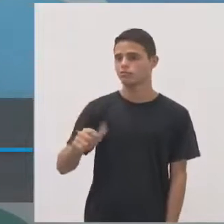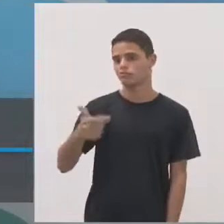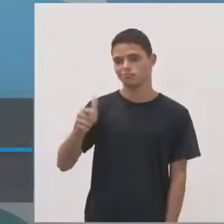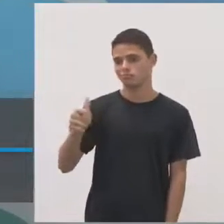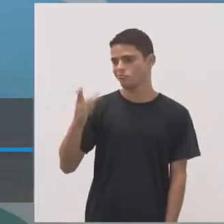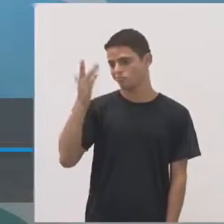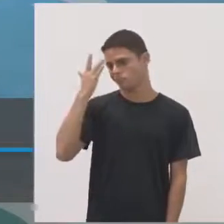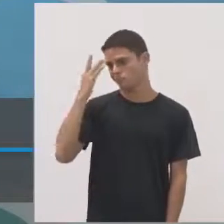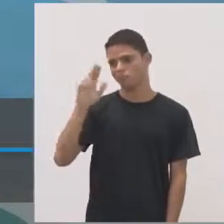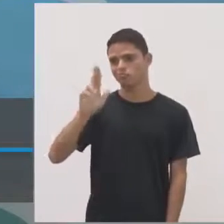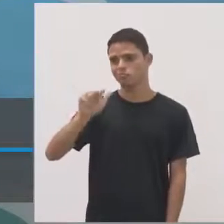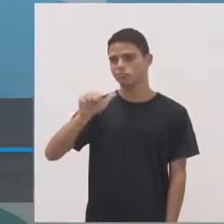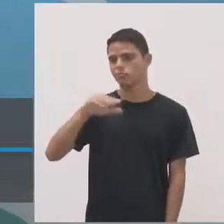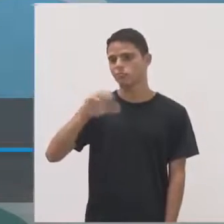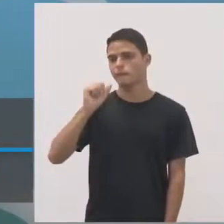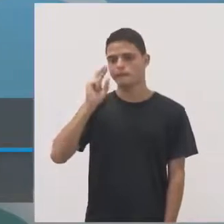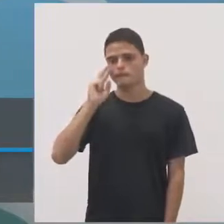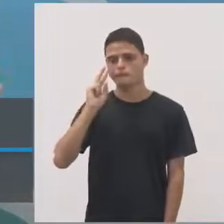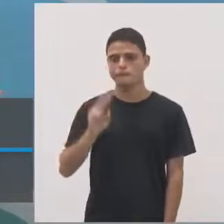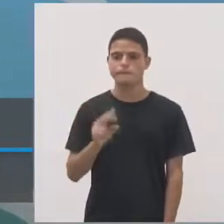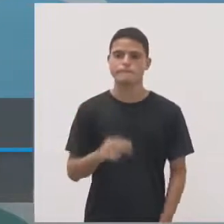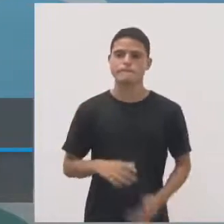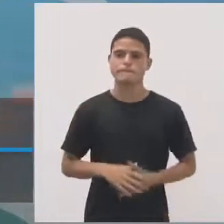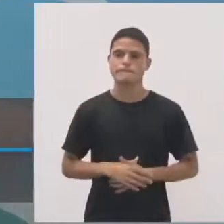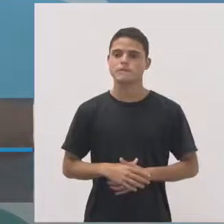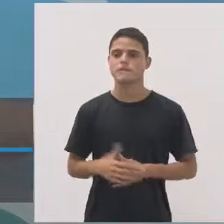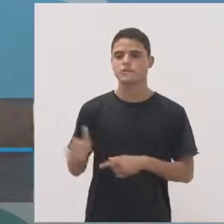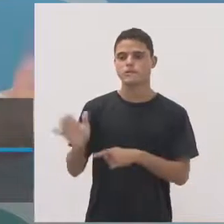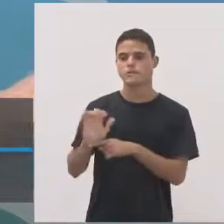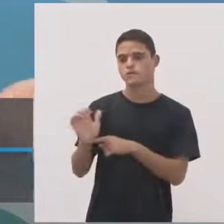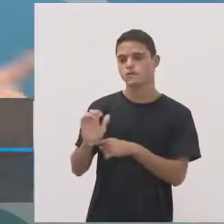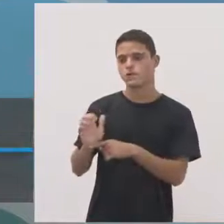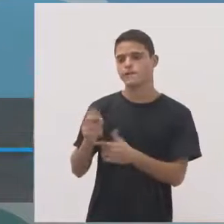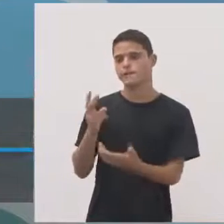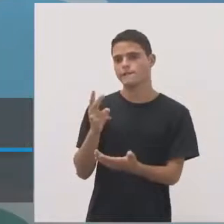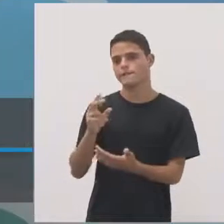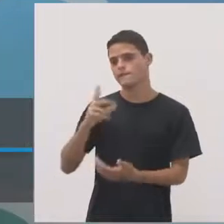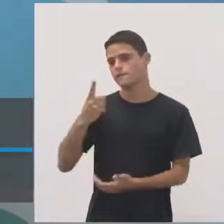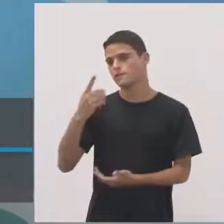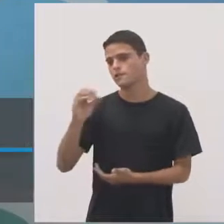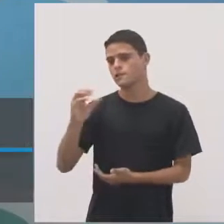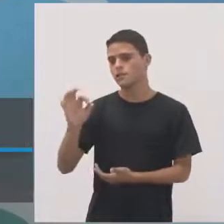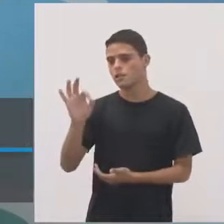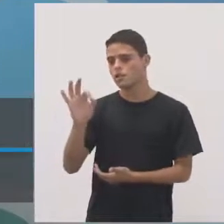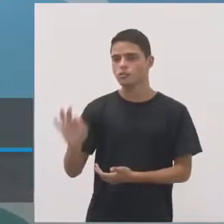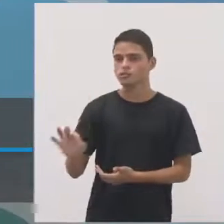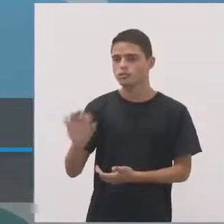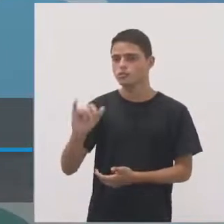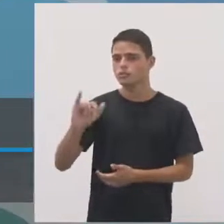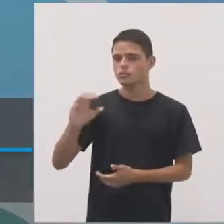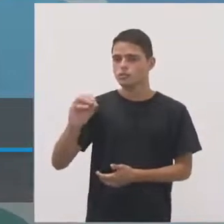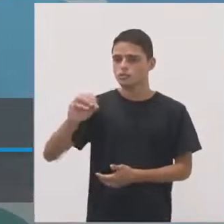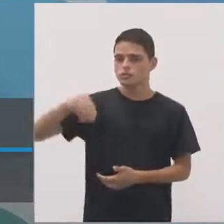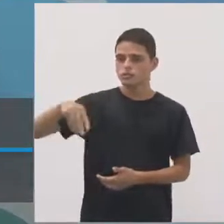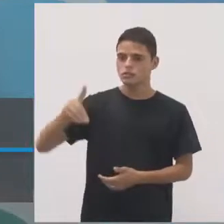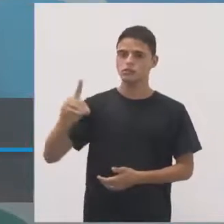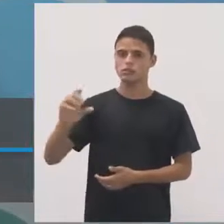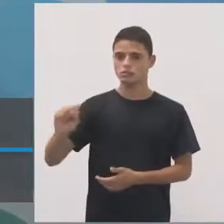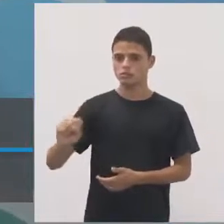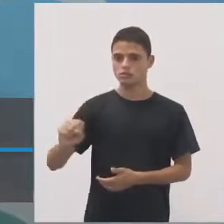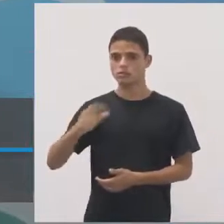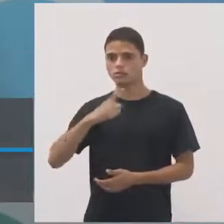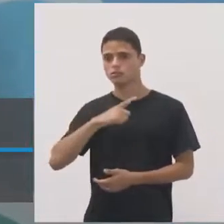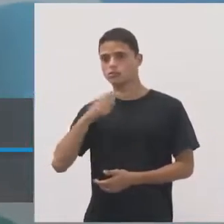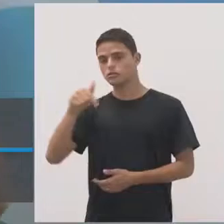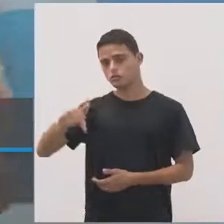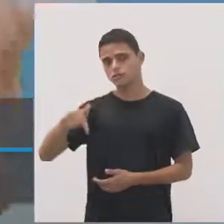né? 99,9%, bom, do Estado 100%. 100% Windows, né? Aí vocês podem falar, tem o Windows 7,